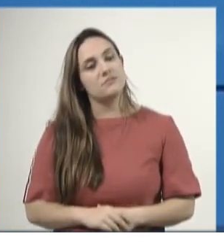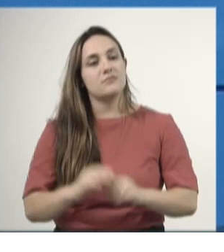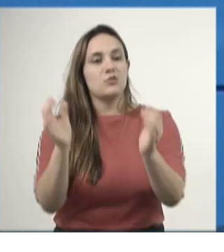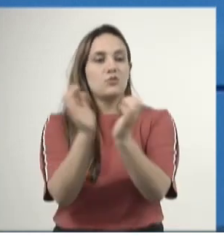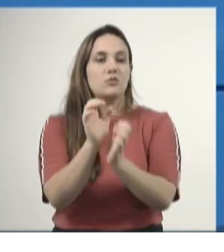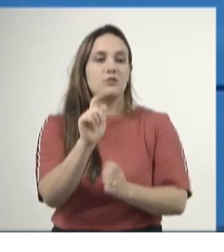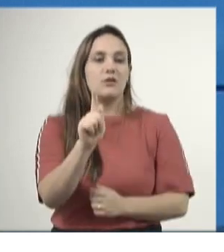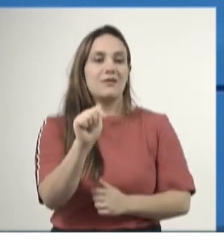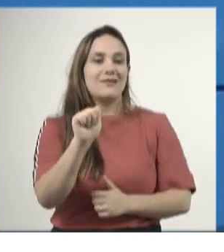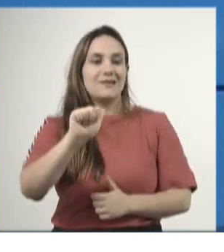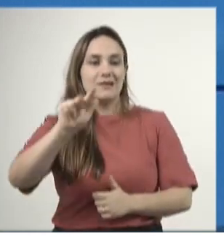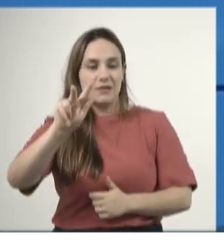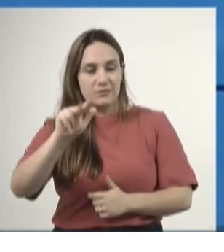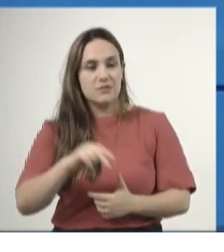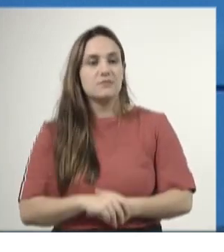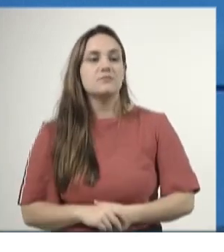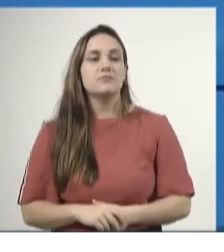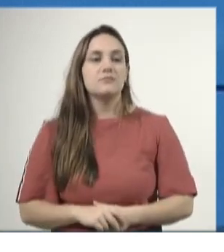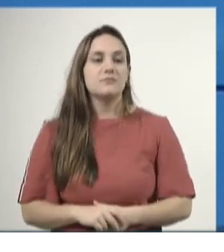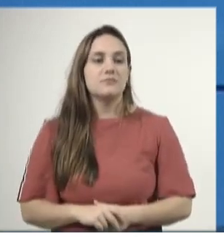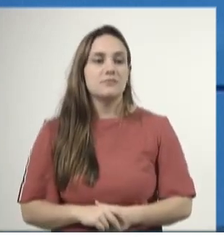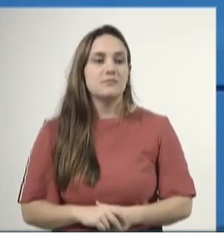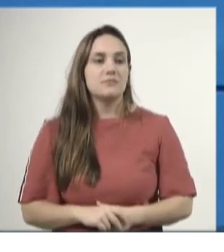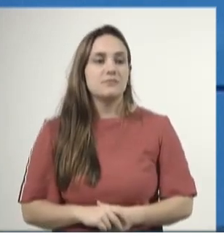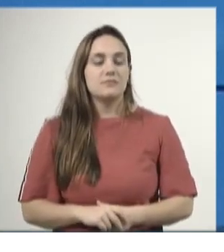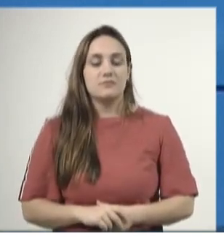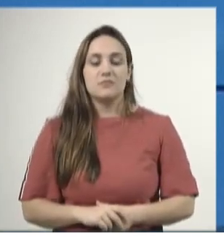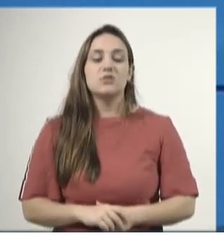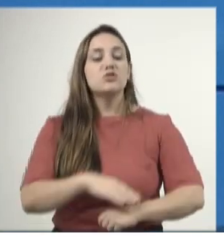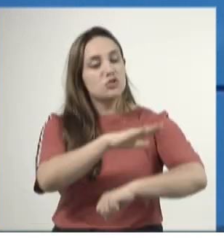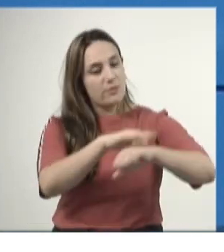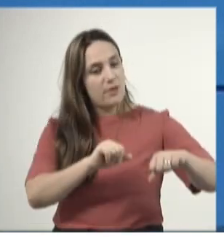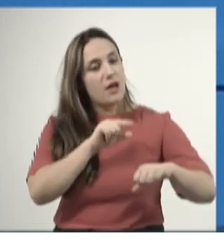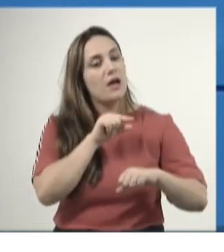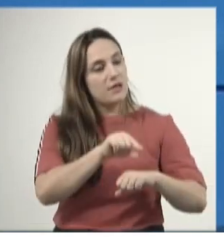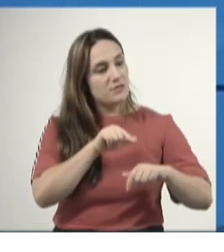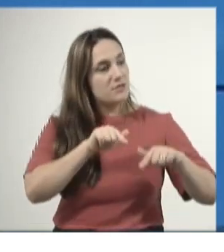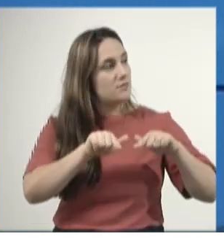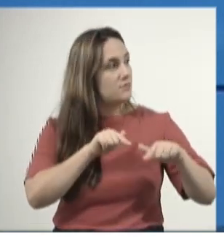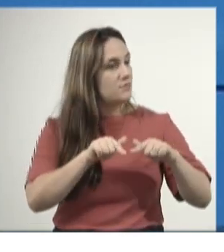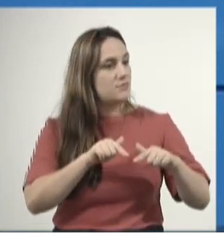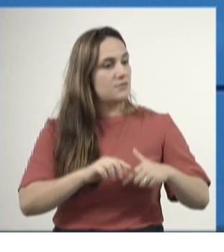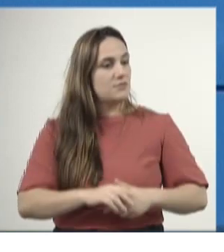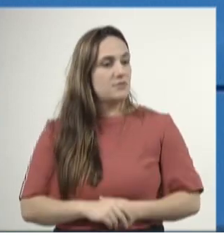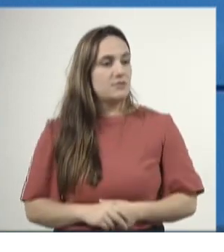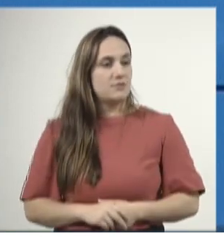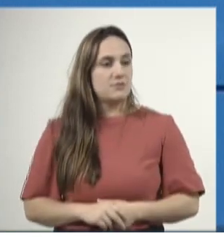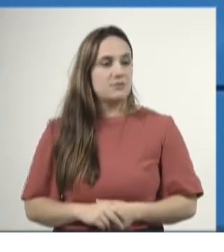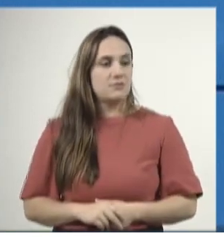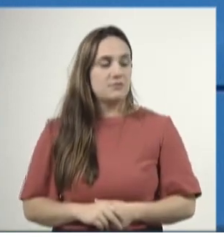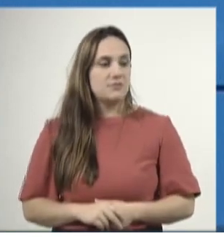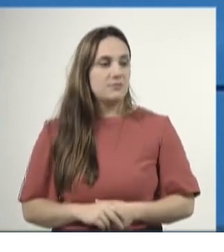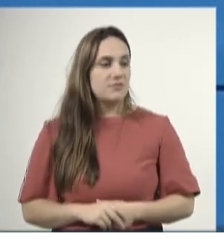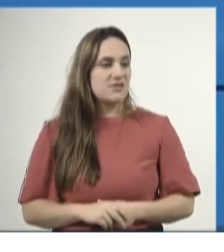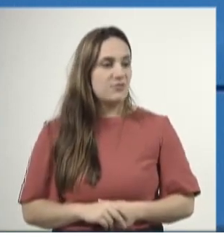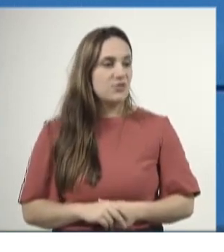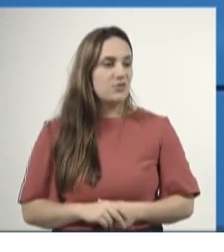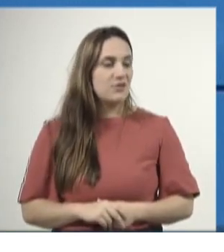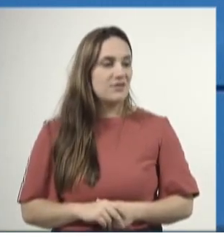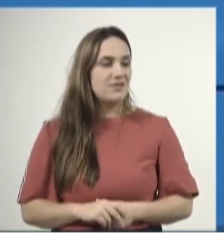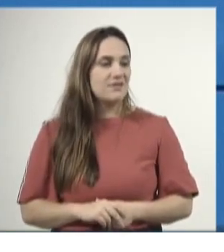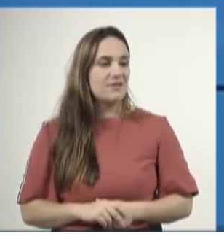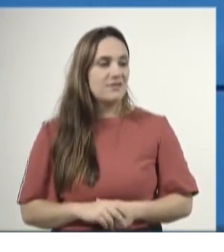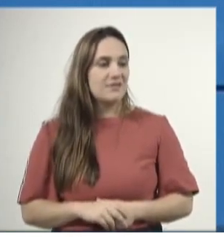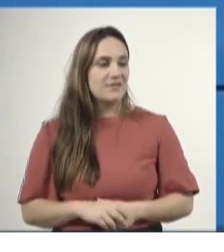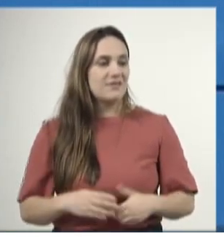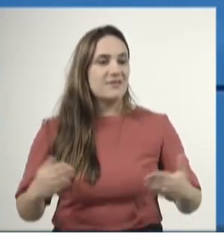e ao GAVE? A incorporação do GAVE à rede pública de saúde, de modo que ele tivesse um canal